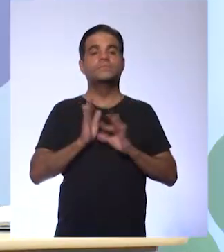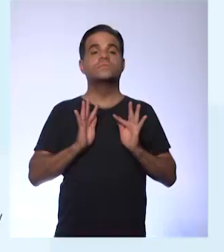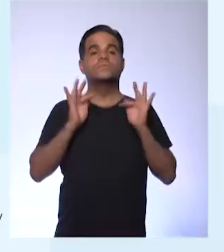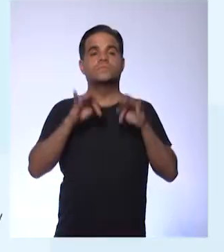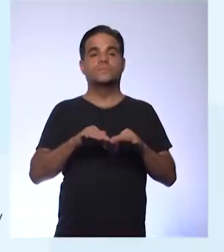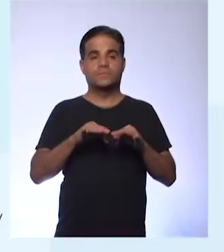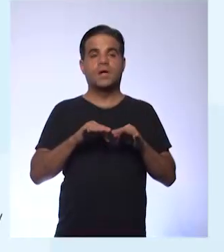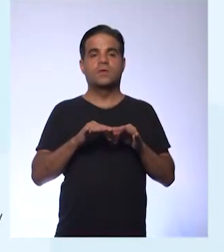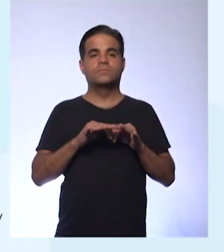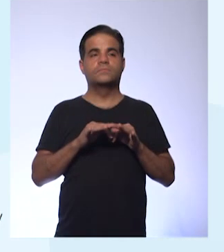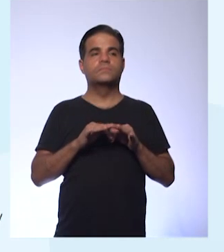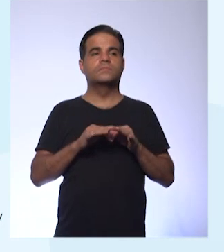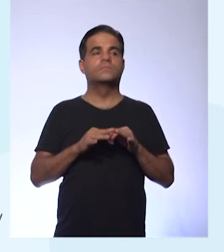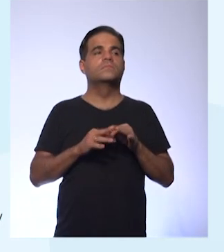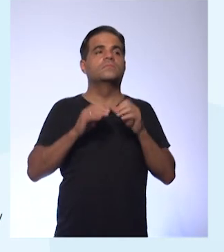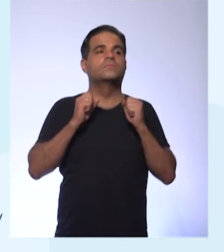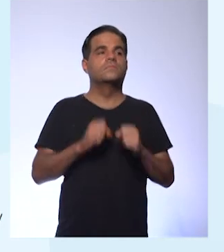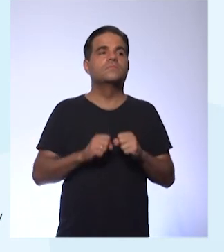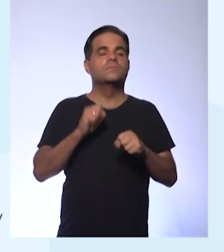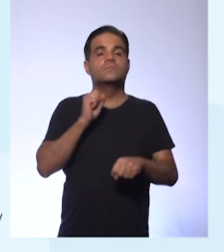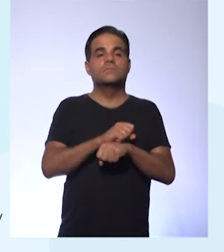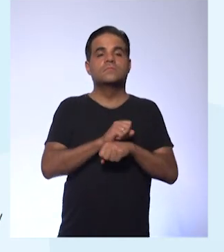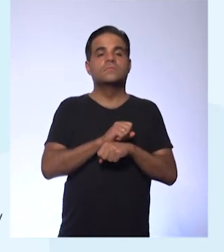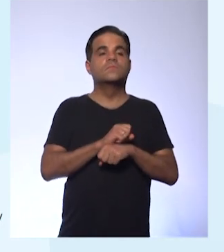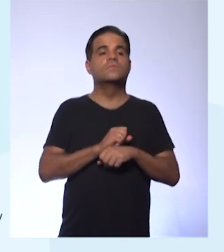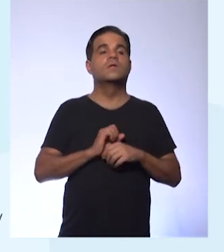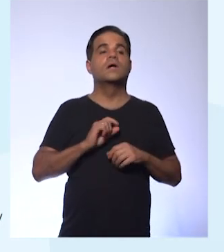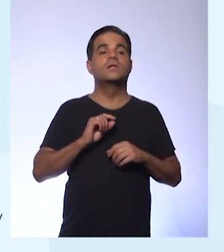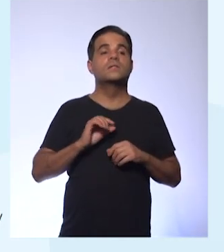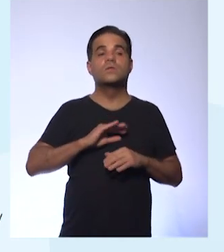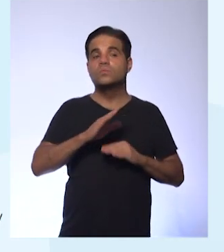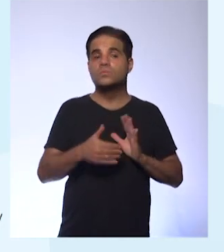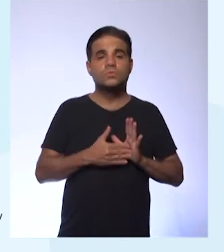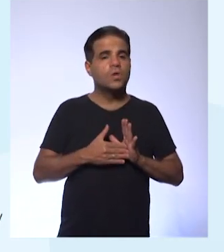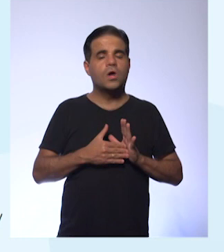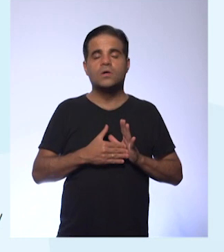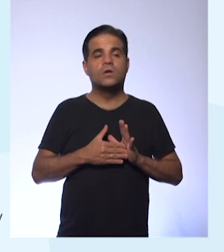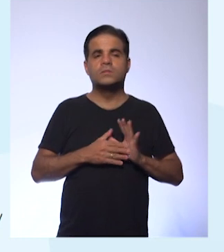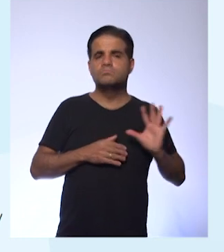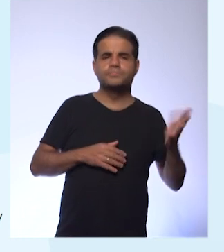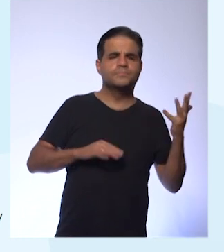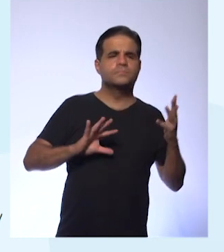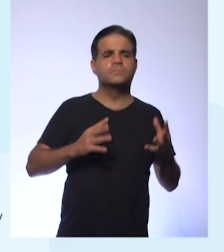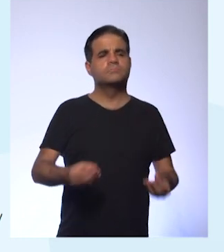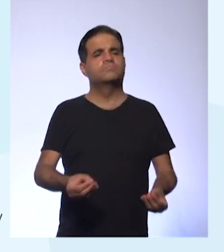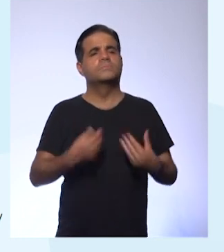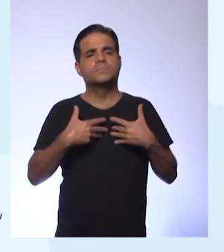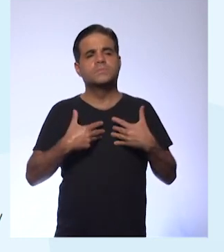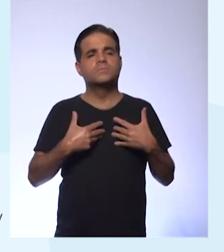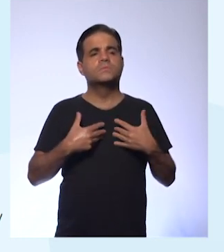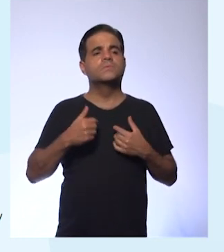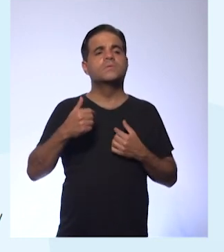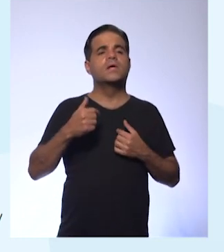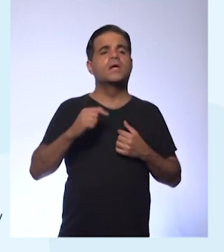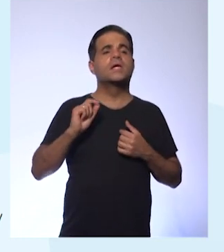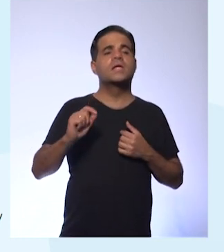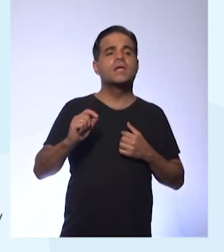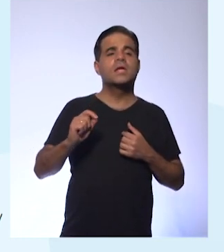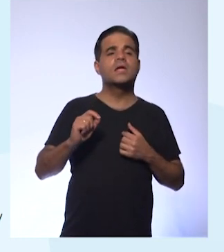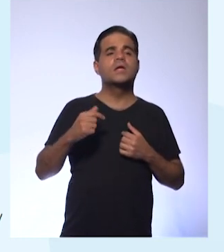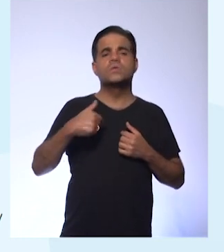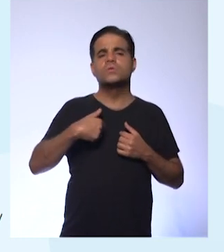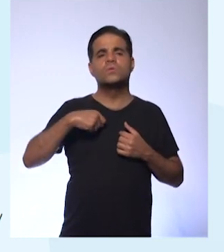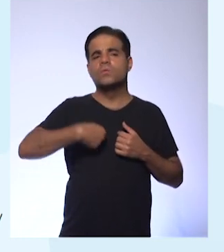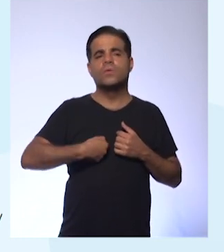final agora. A gente parou, mas sou todas nas circunstâncias que me atribuem. Então, quem sou eu?